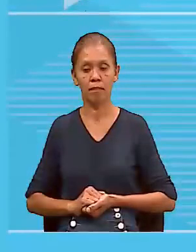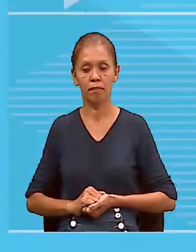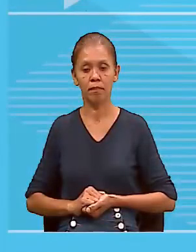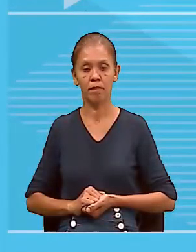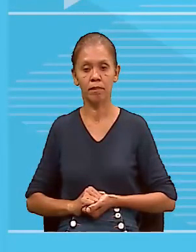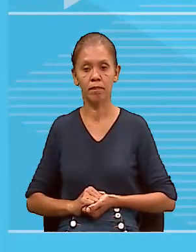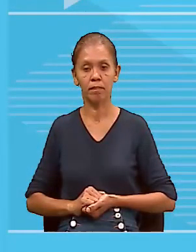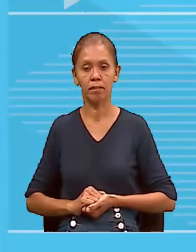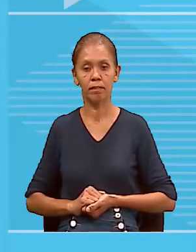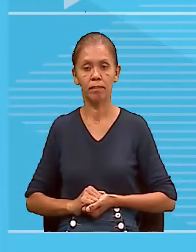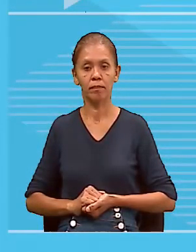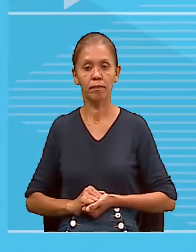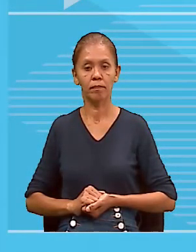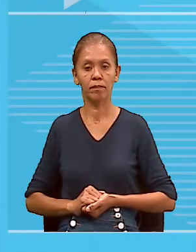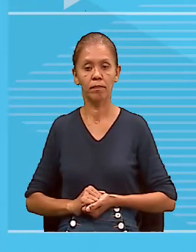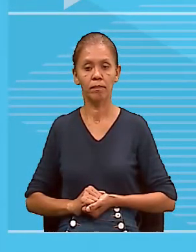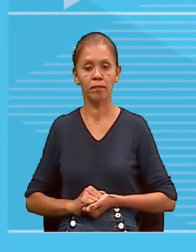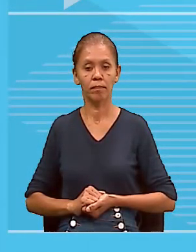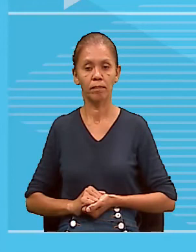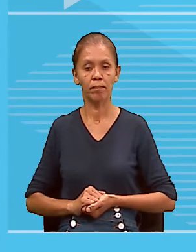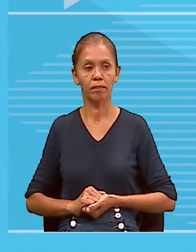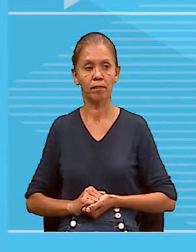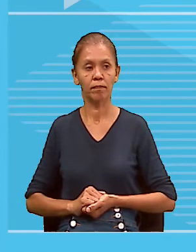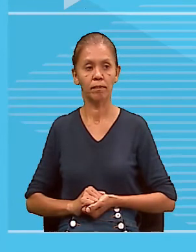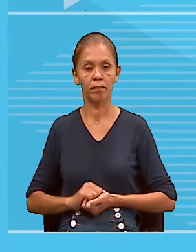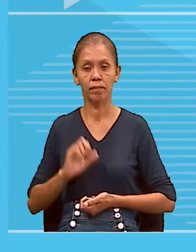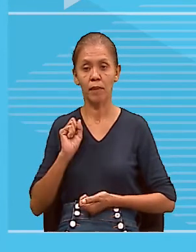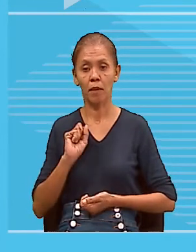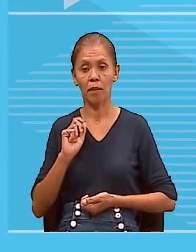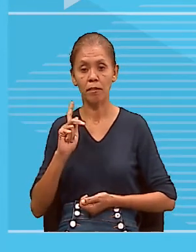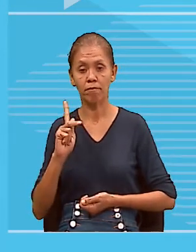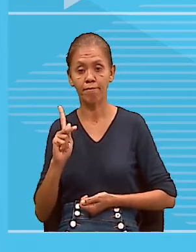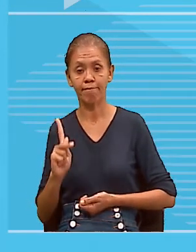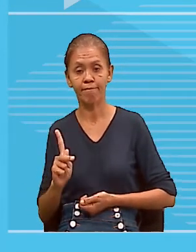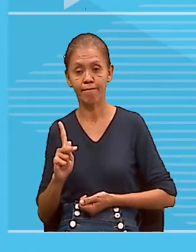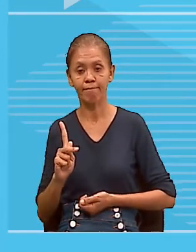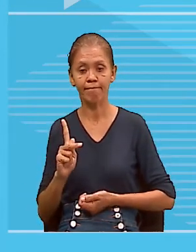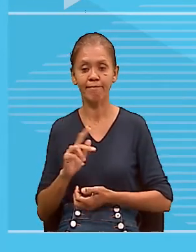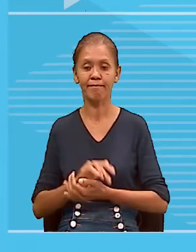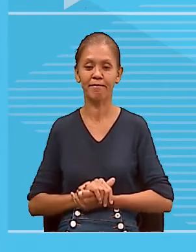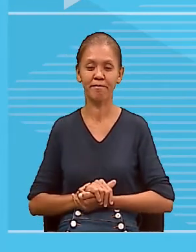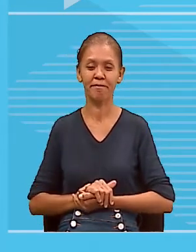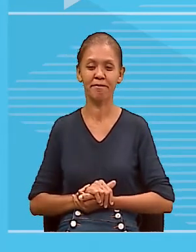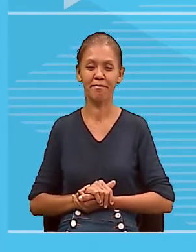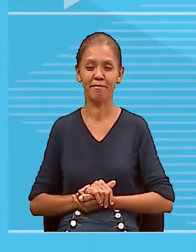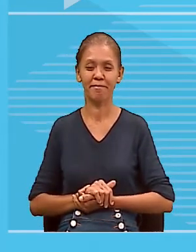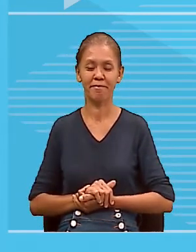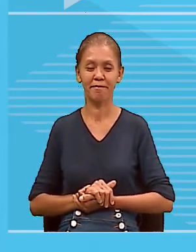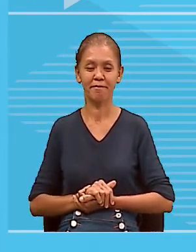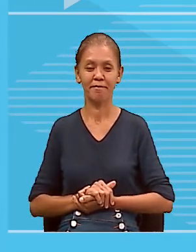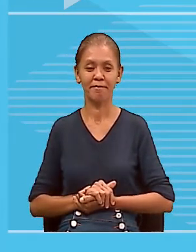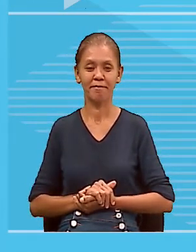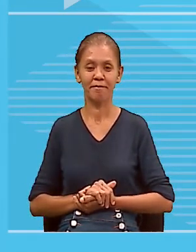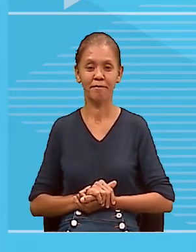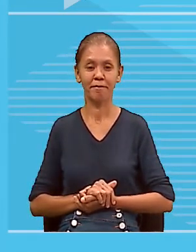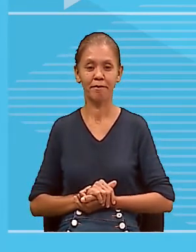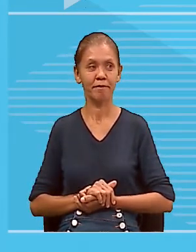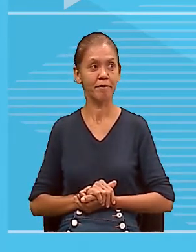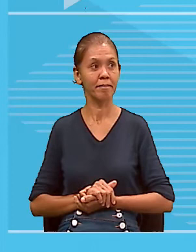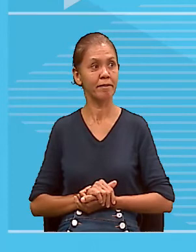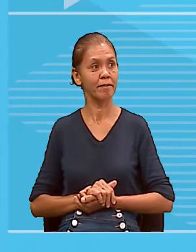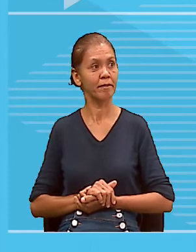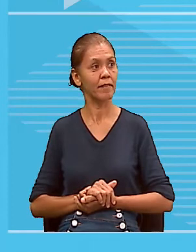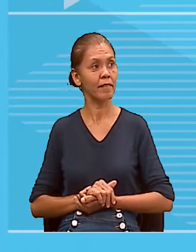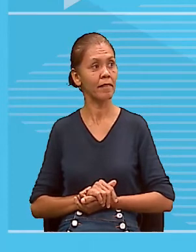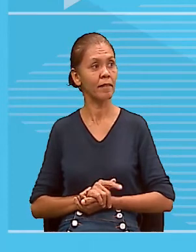ok ok ok galerinha de boa na lagoa como